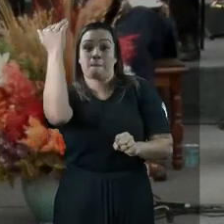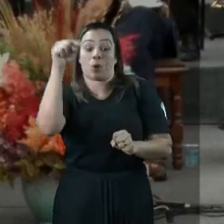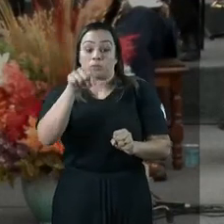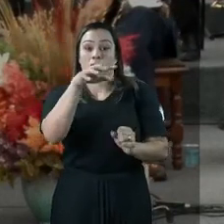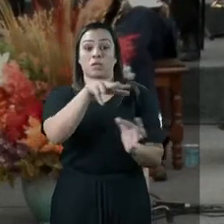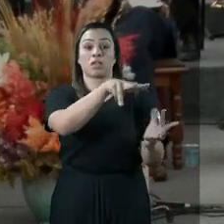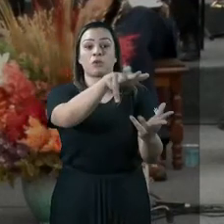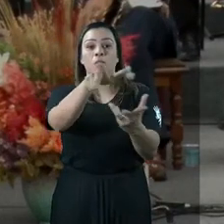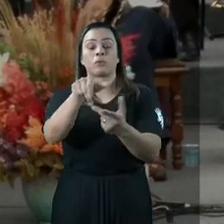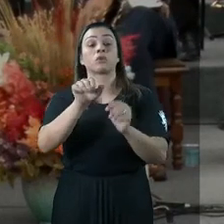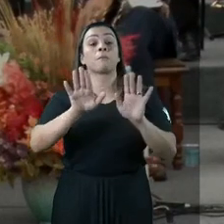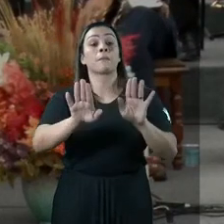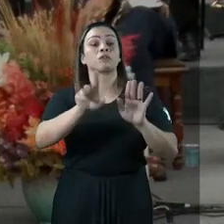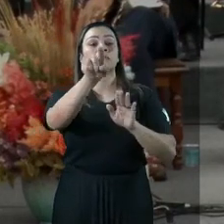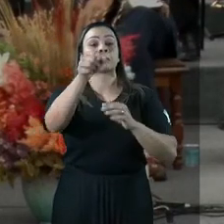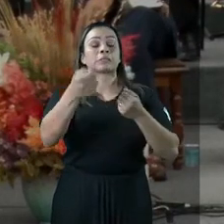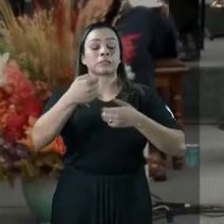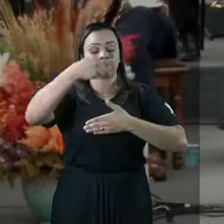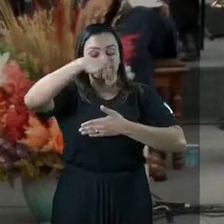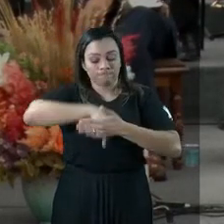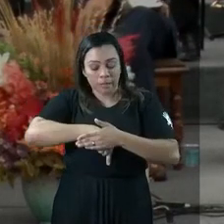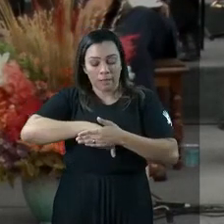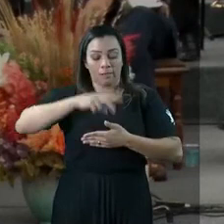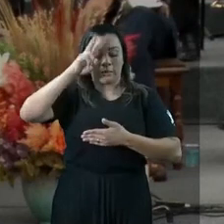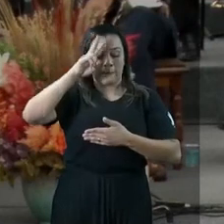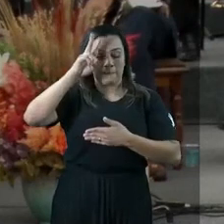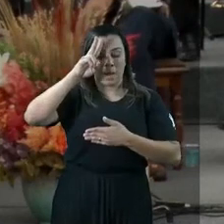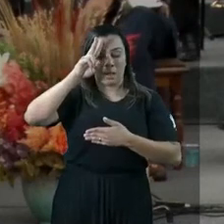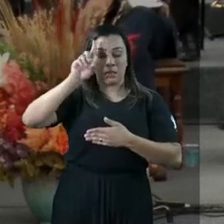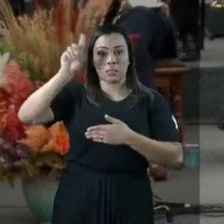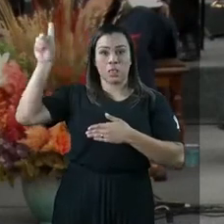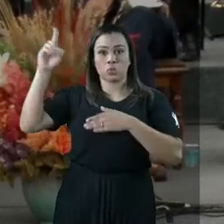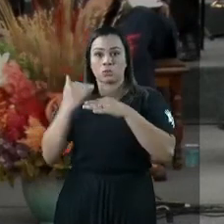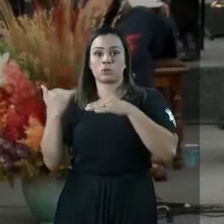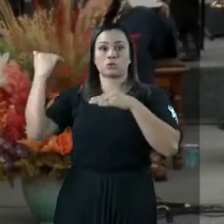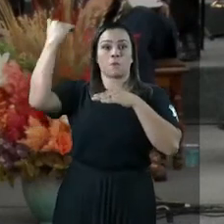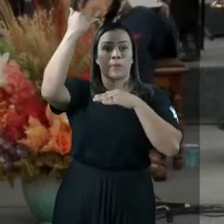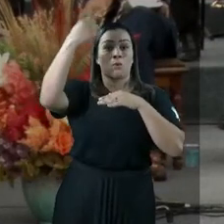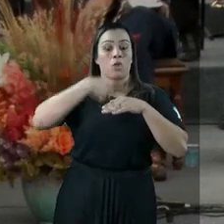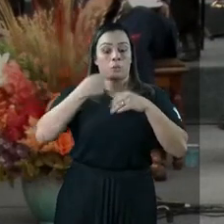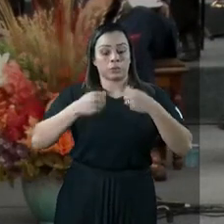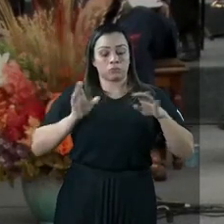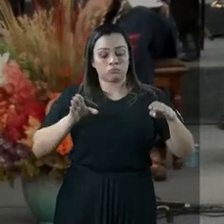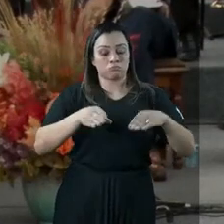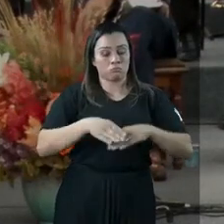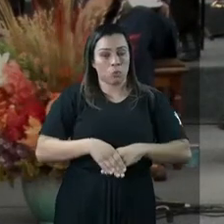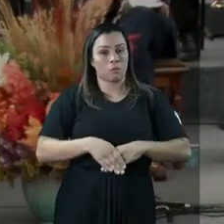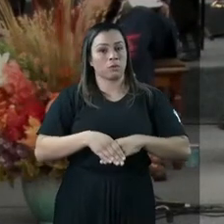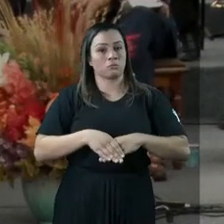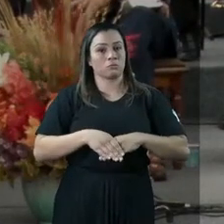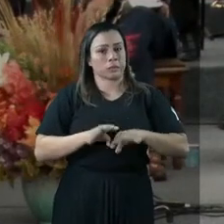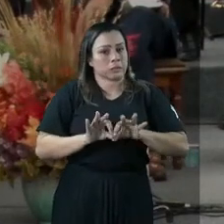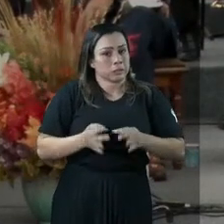mudar quem você é, dependente daquele que te levantou. E vai mudar quem ele é, o grandioso que achou graça